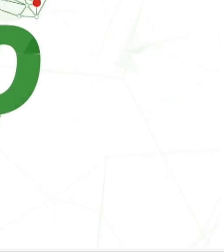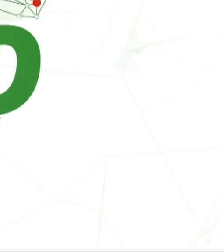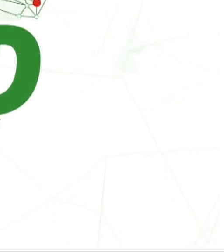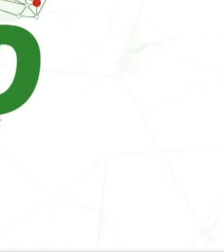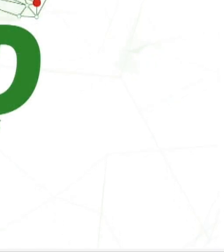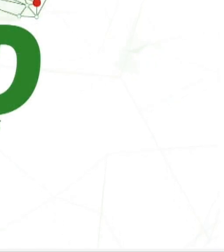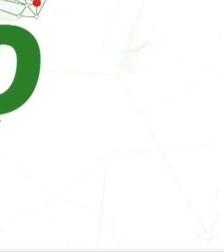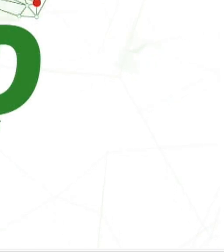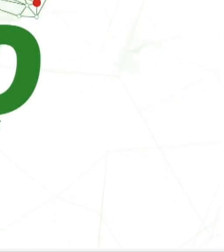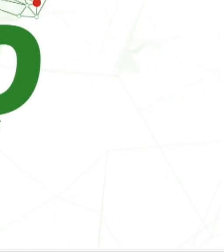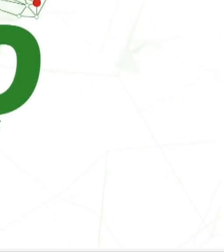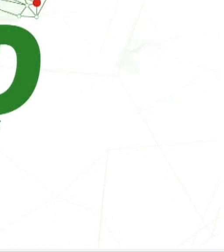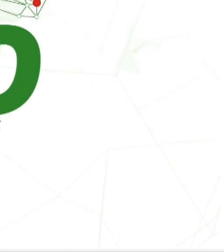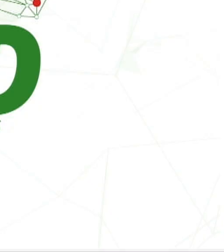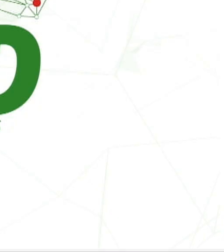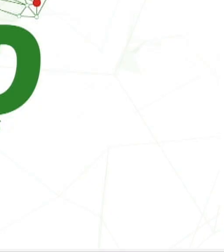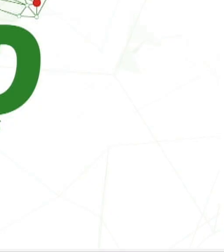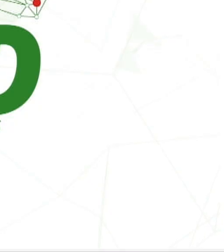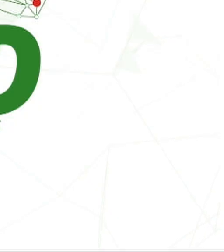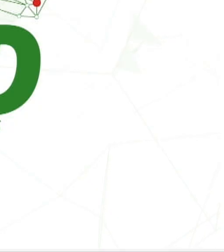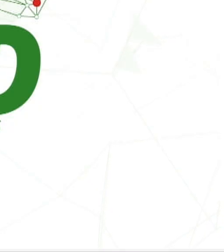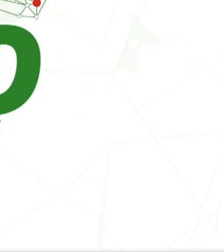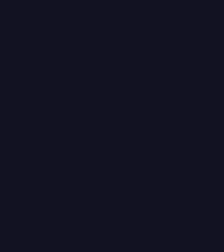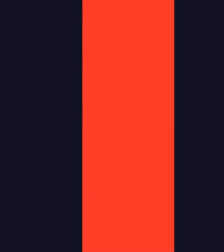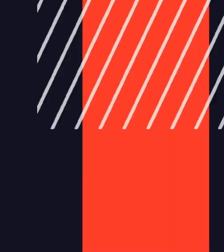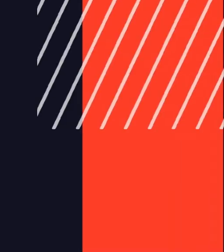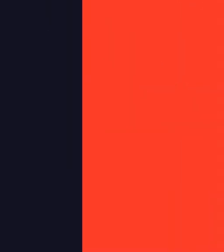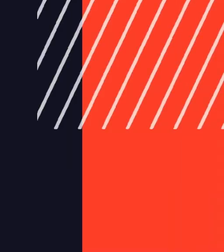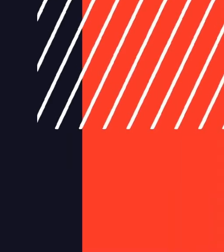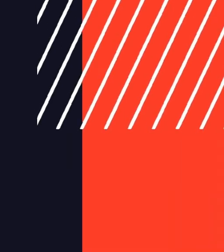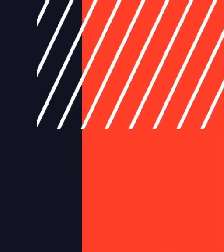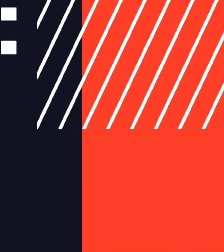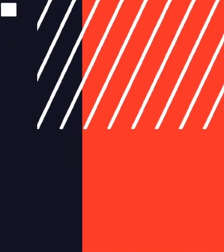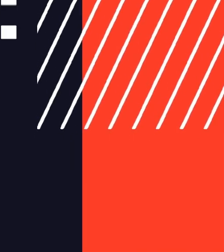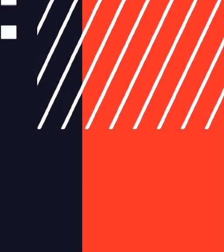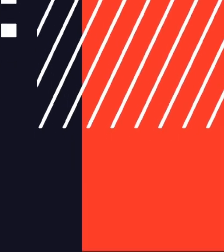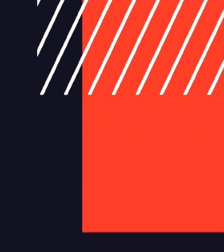Educação à distância, mudando realidades.